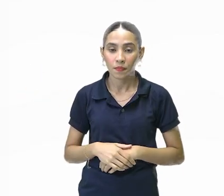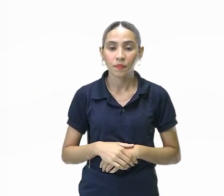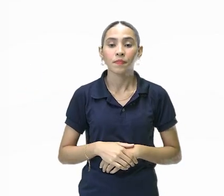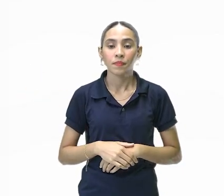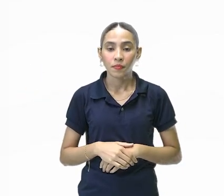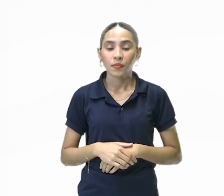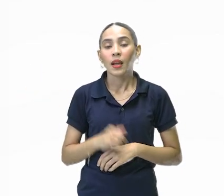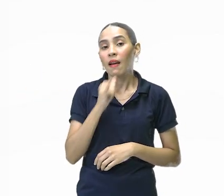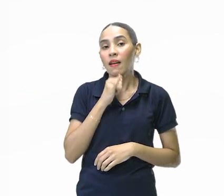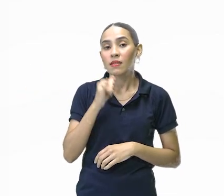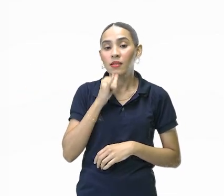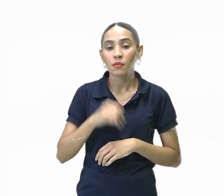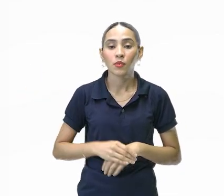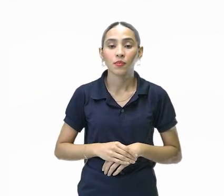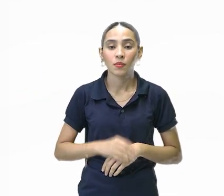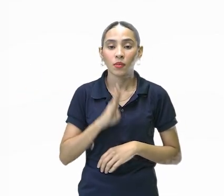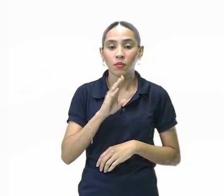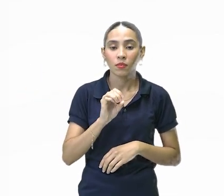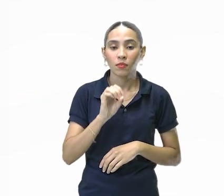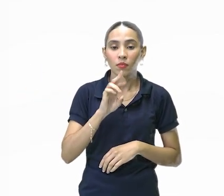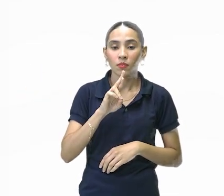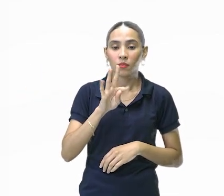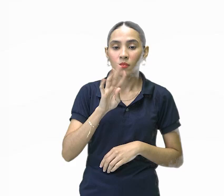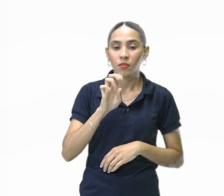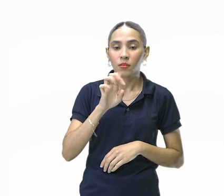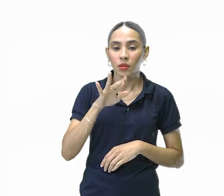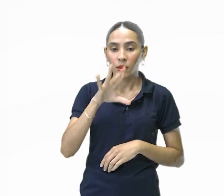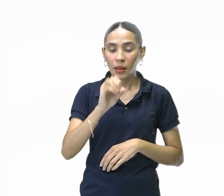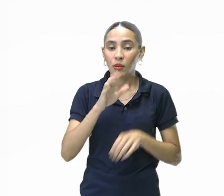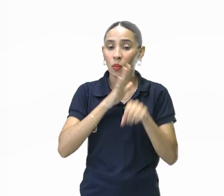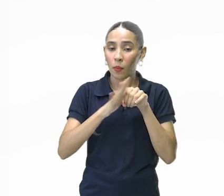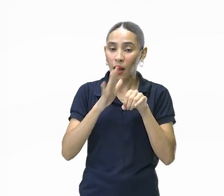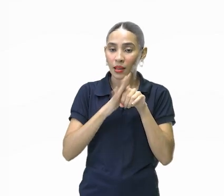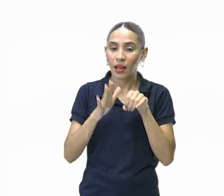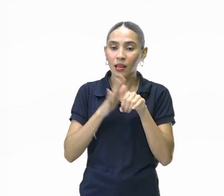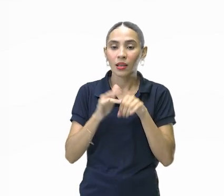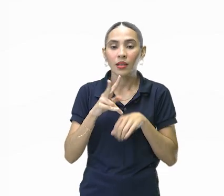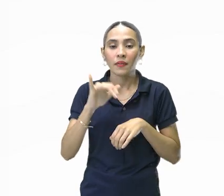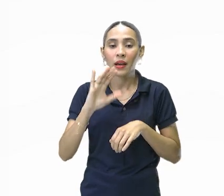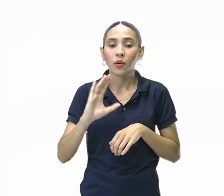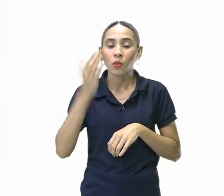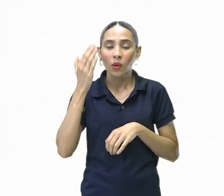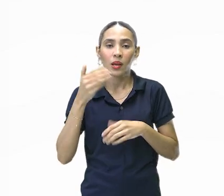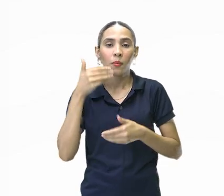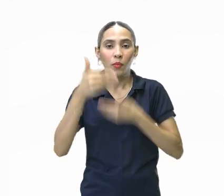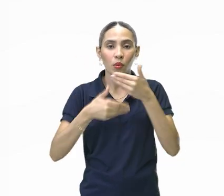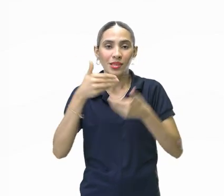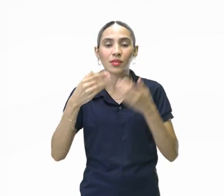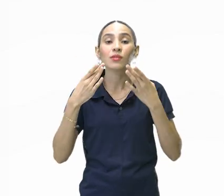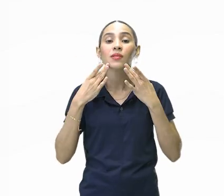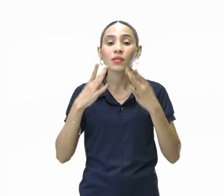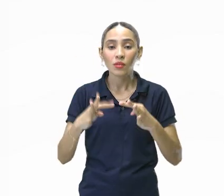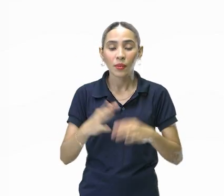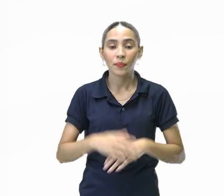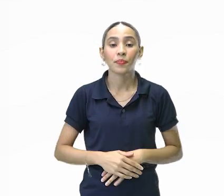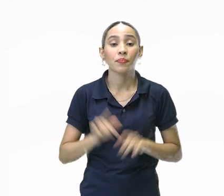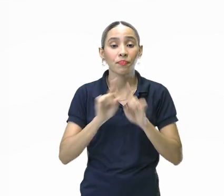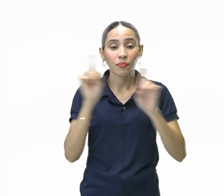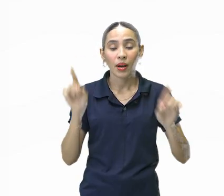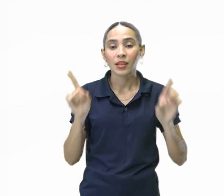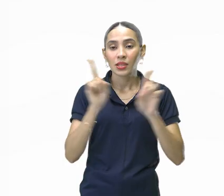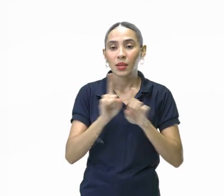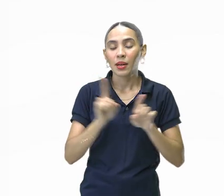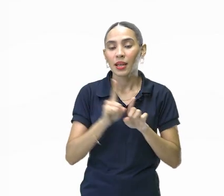assexuada, né, como, por exemplo, o brotamento de batata, né, que ocorre aí por um processo natural. Mas também temos